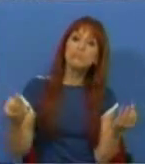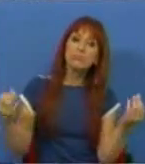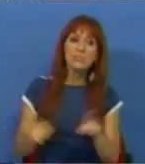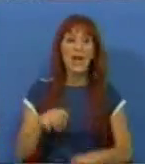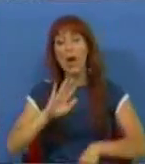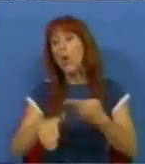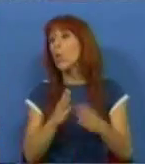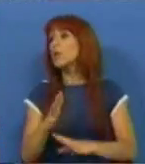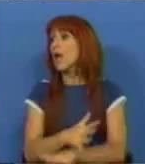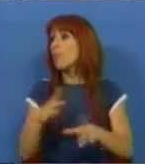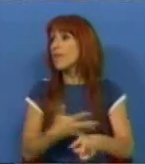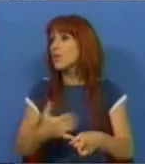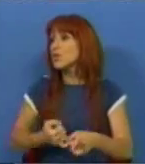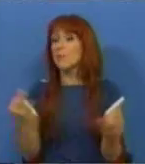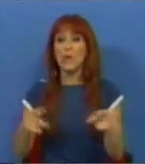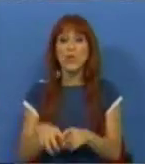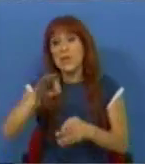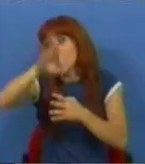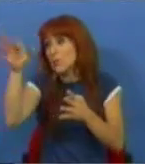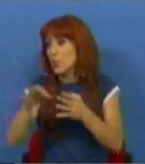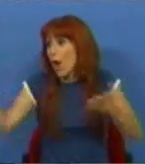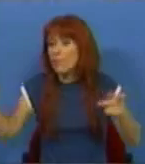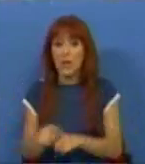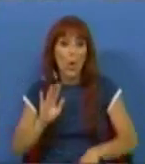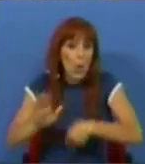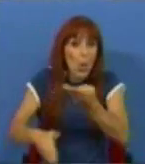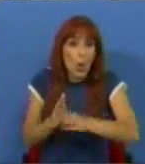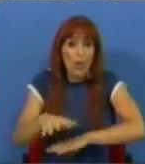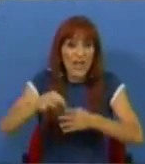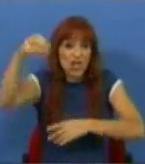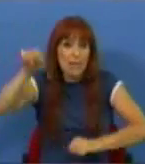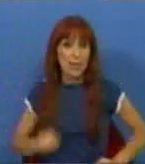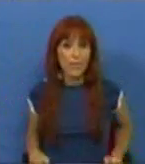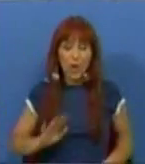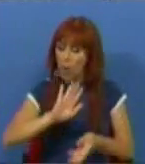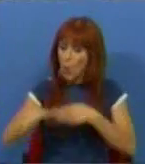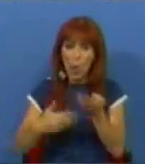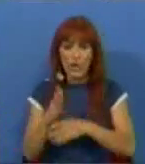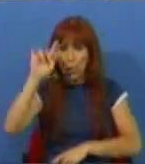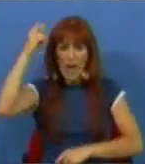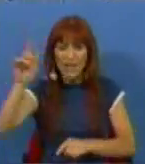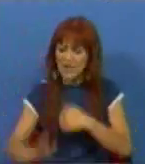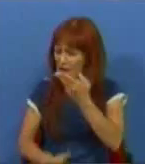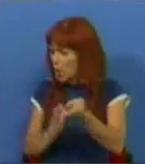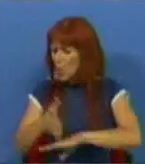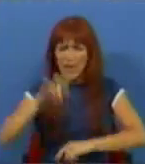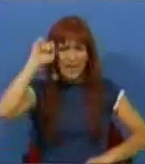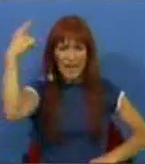de continuar a aumentar o desemprego. Excepcionalmente, continua a exceção, continua a crise